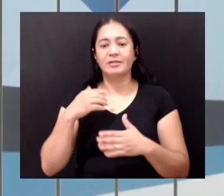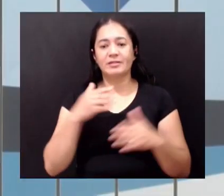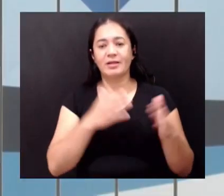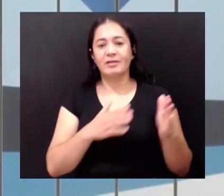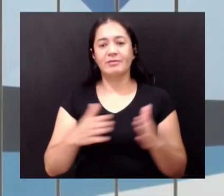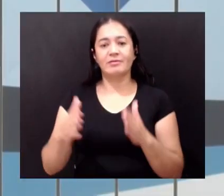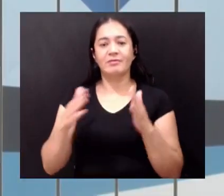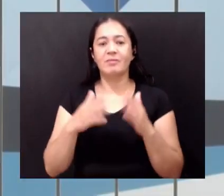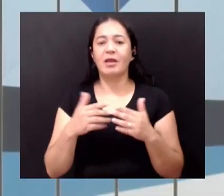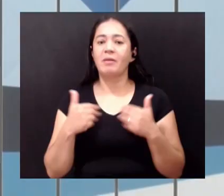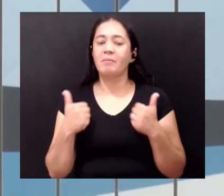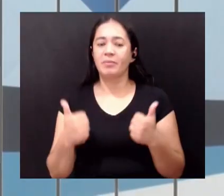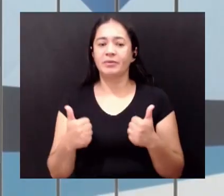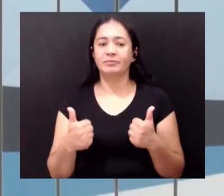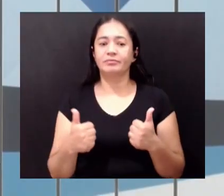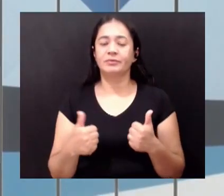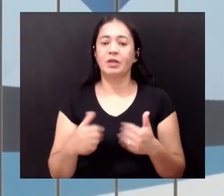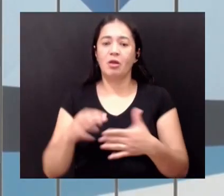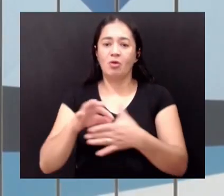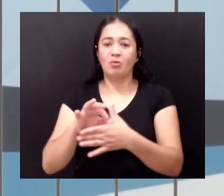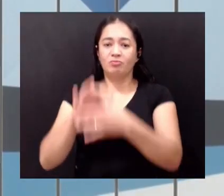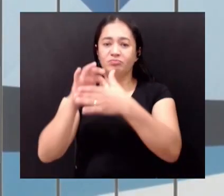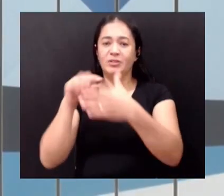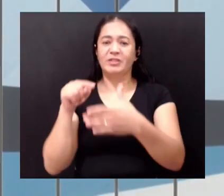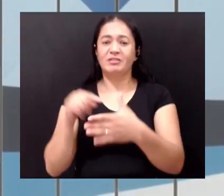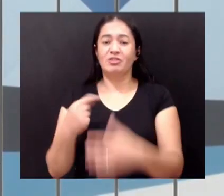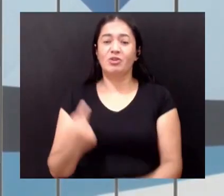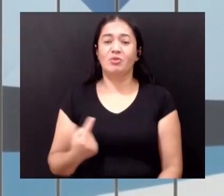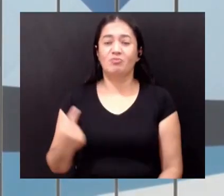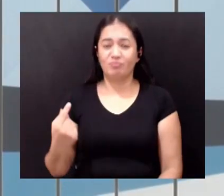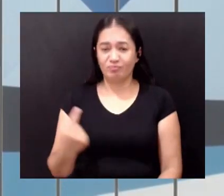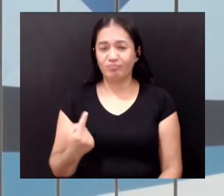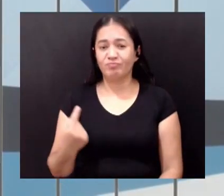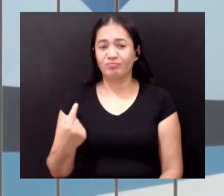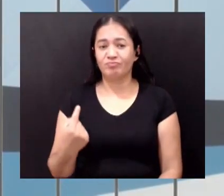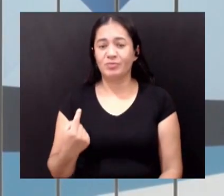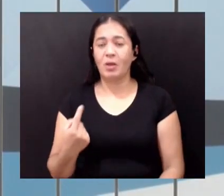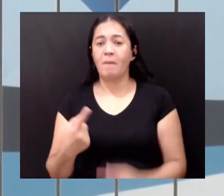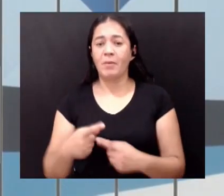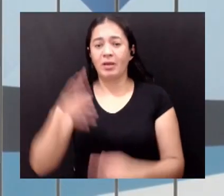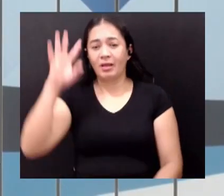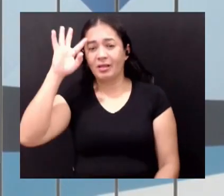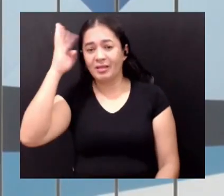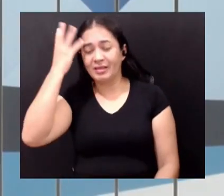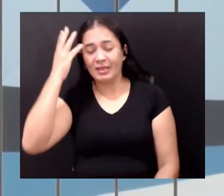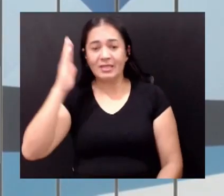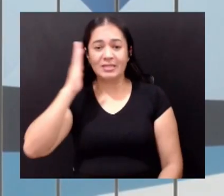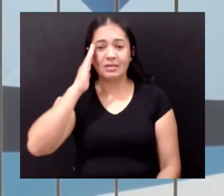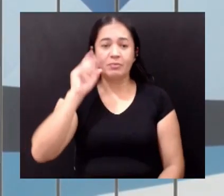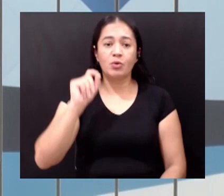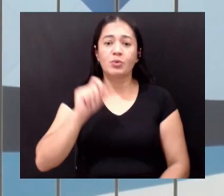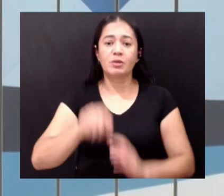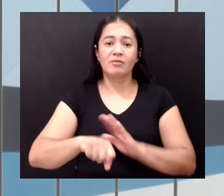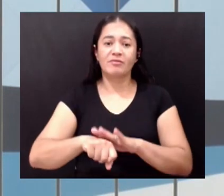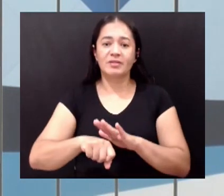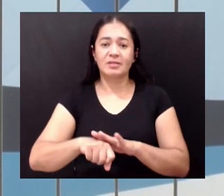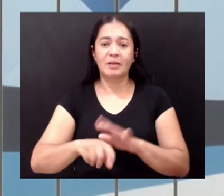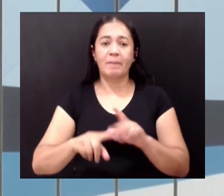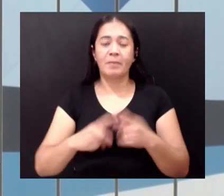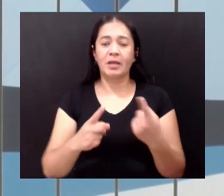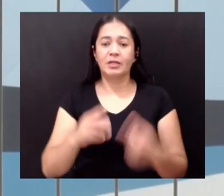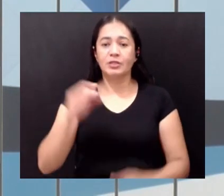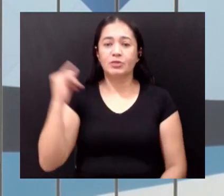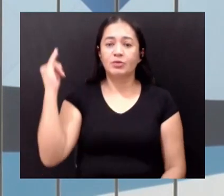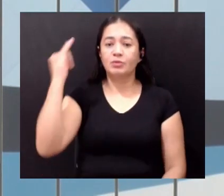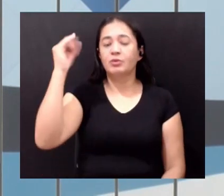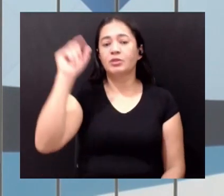muito solitário às vezes, né? Nesse momento de decisão, de saber o que fazer, né? Mas eu acho que o crucial nesse processo todo é